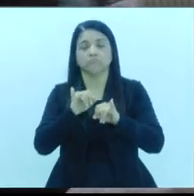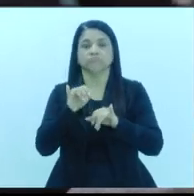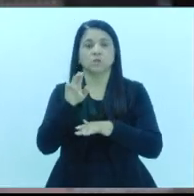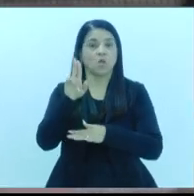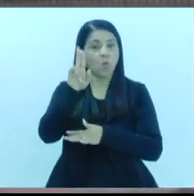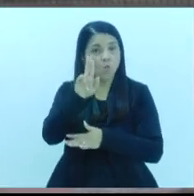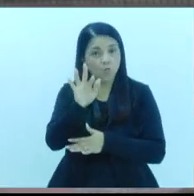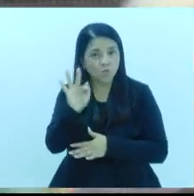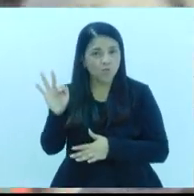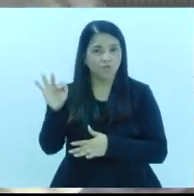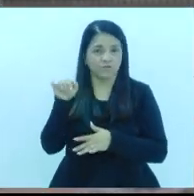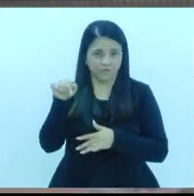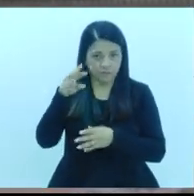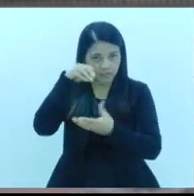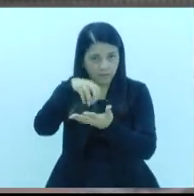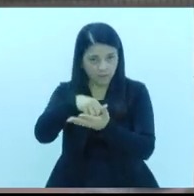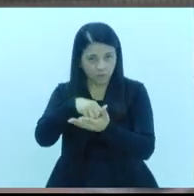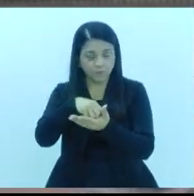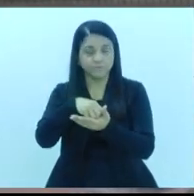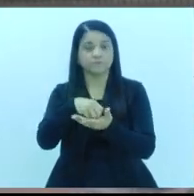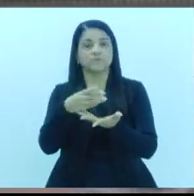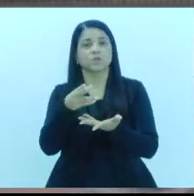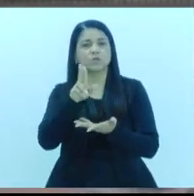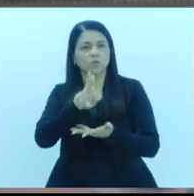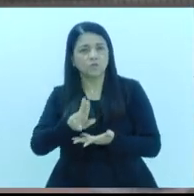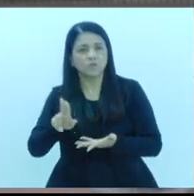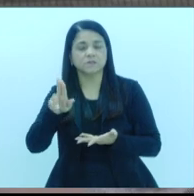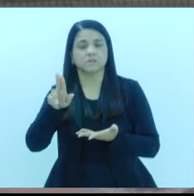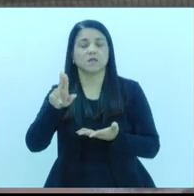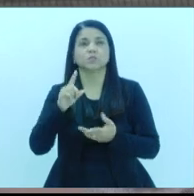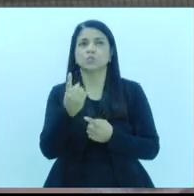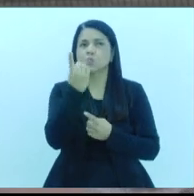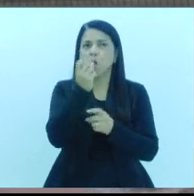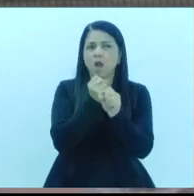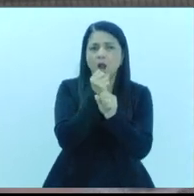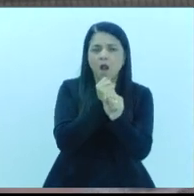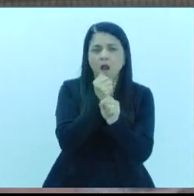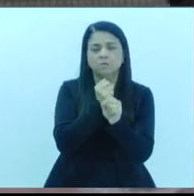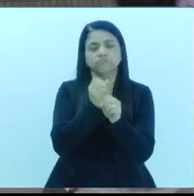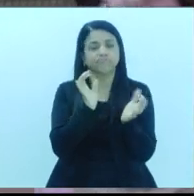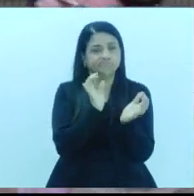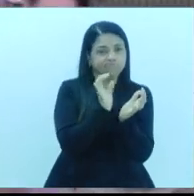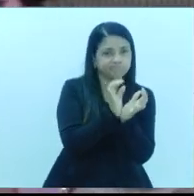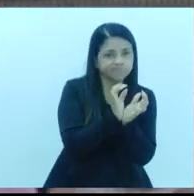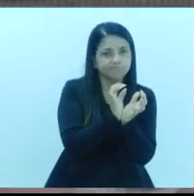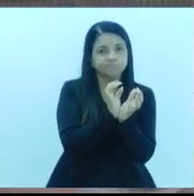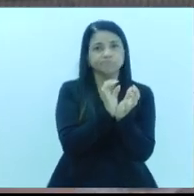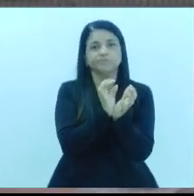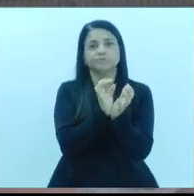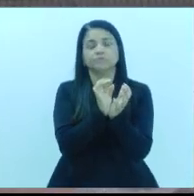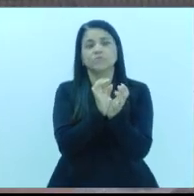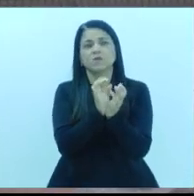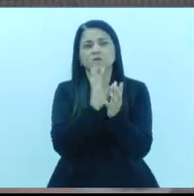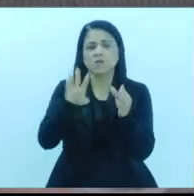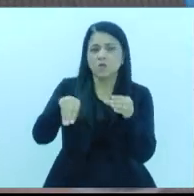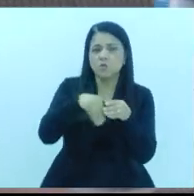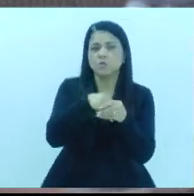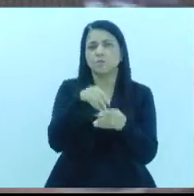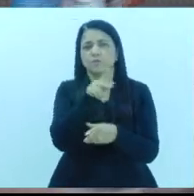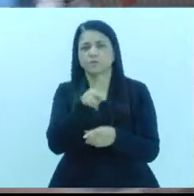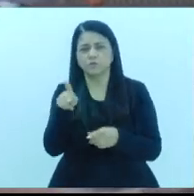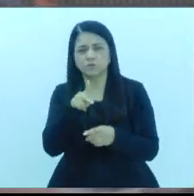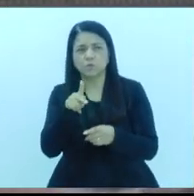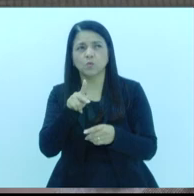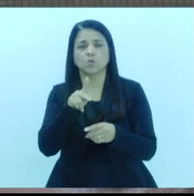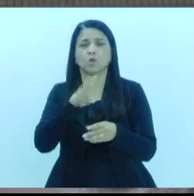né? Então, como é que a gente fez isso? A gente está há cerca de um ano, tem uma equipe, que é uma equipe que inclui professores,